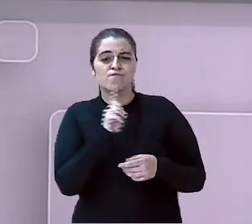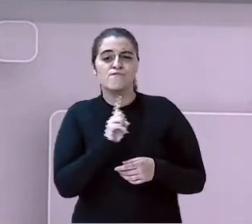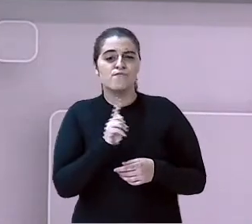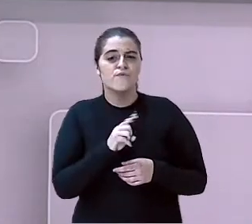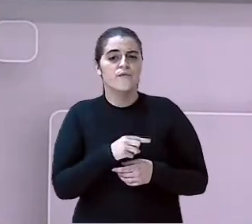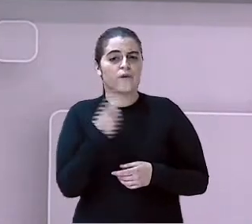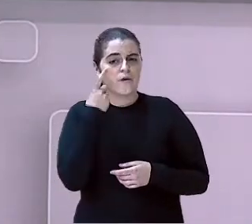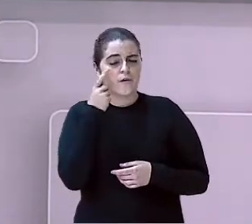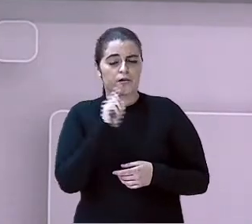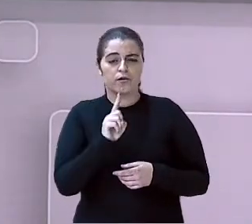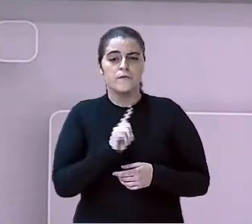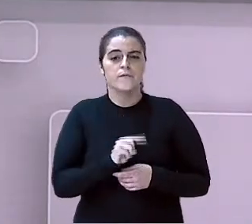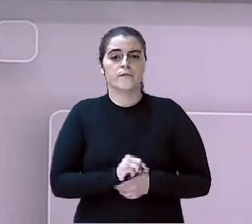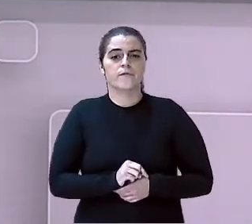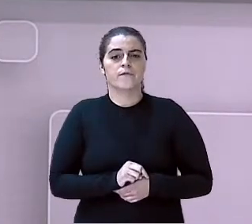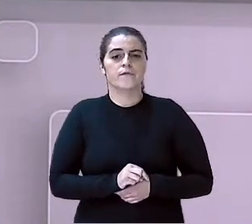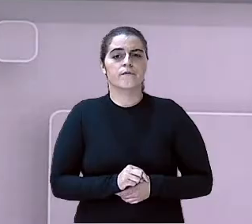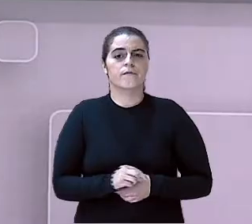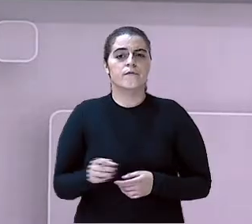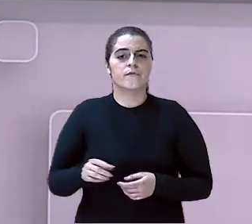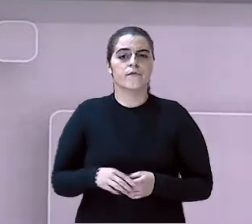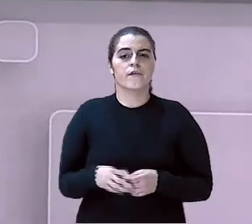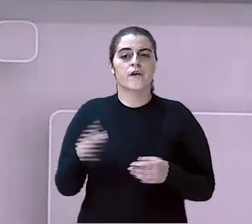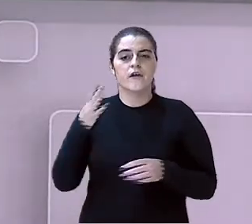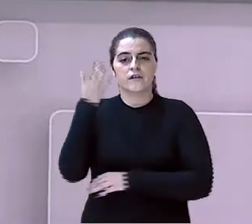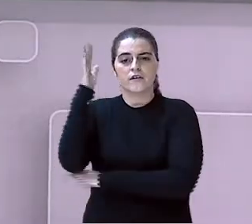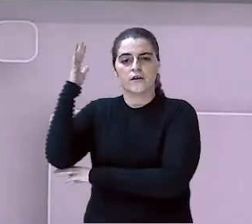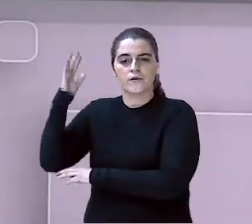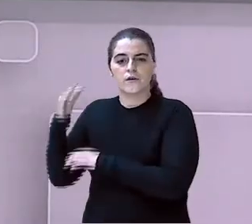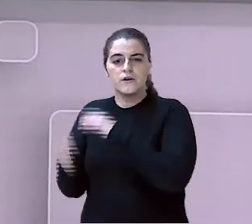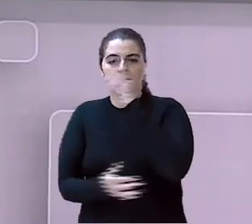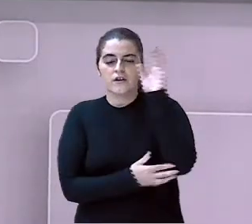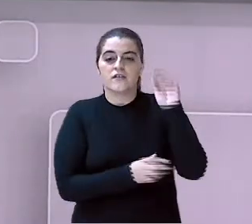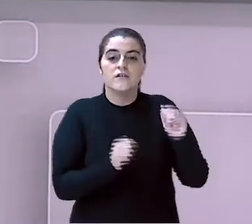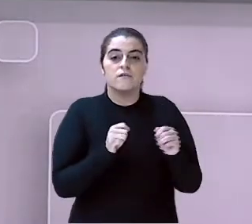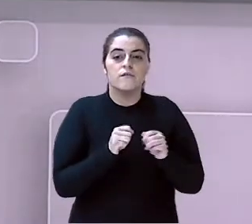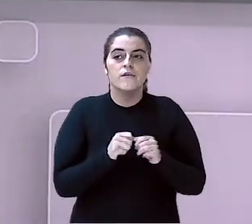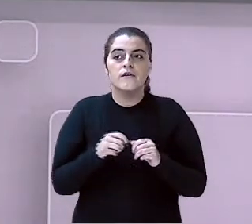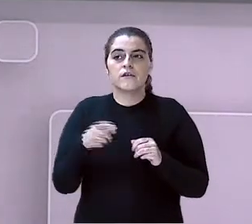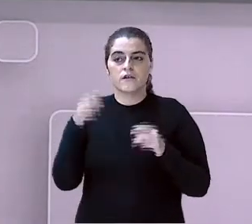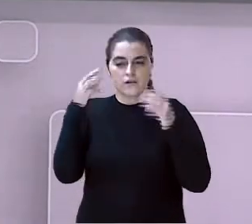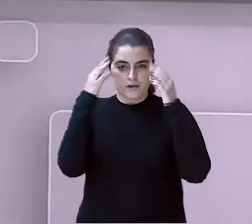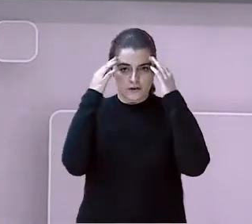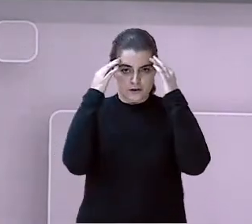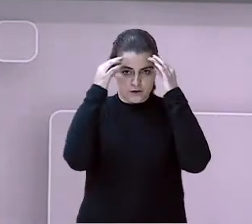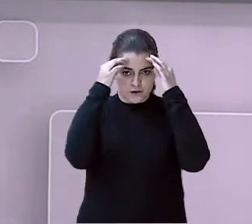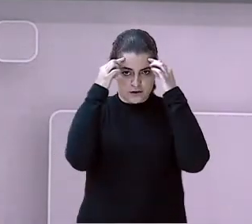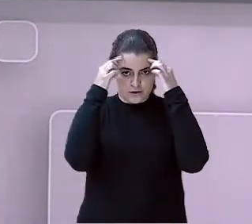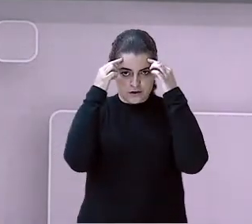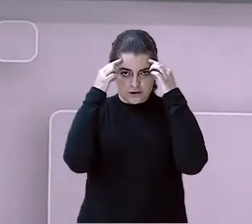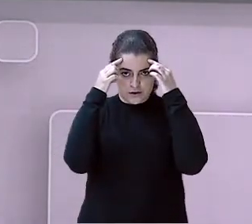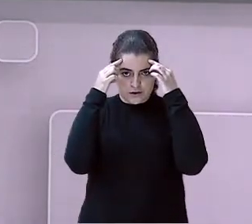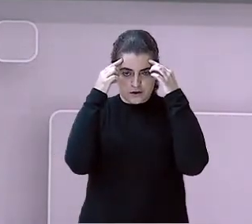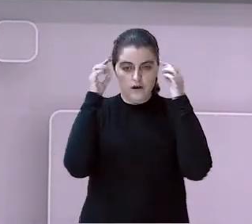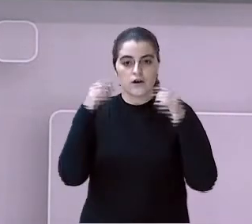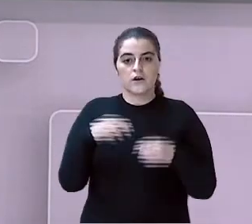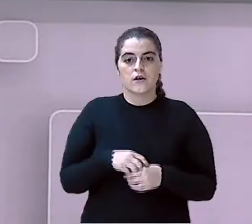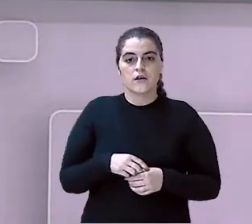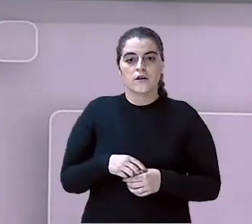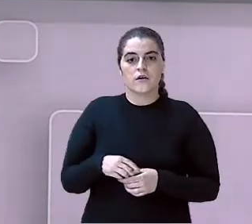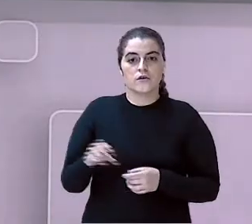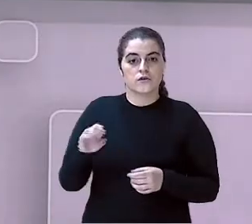ele não enxerga muito bem. Então, a natureza fez com ele tem um órgão pertinho aqui do